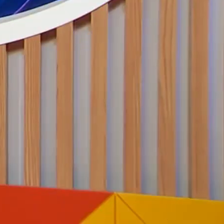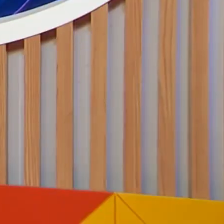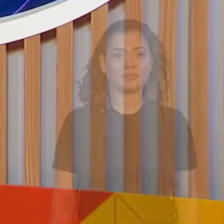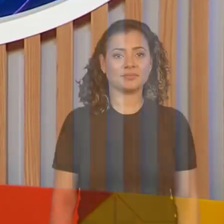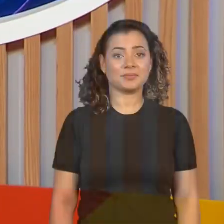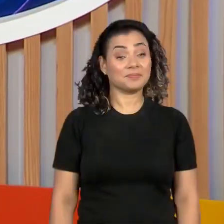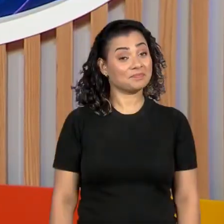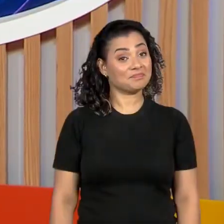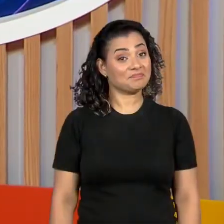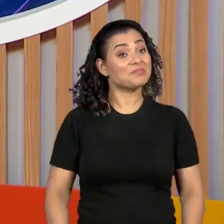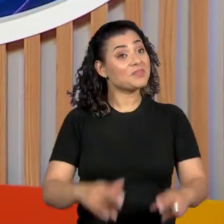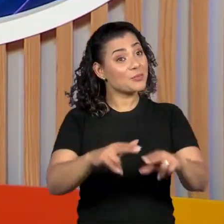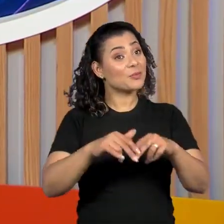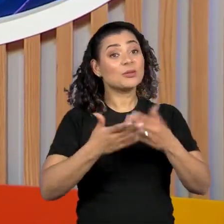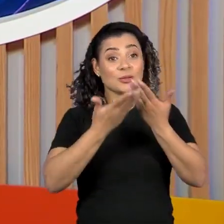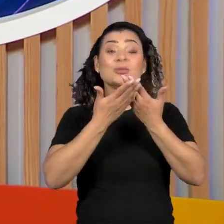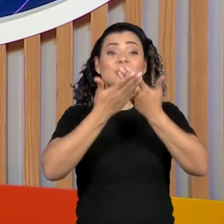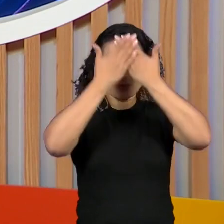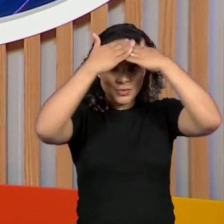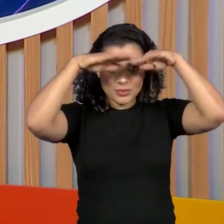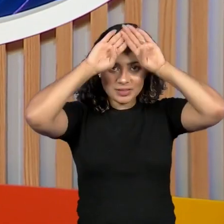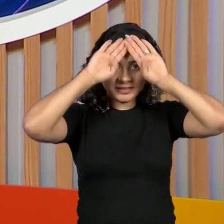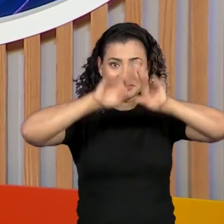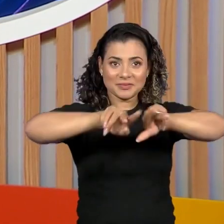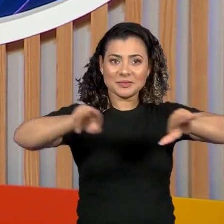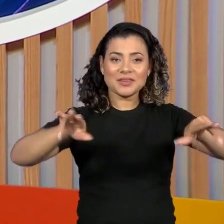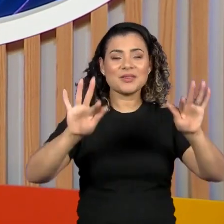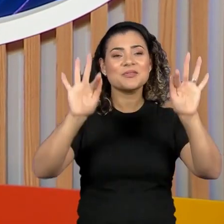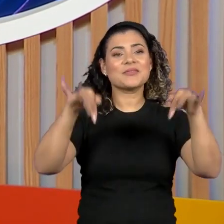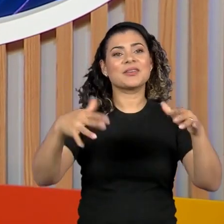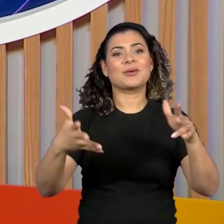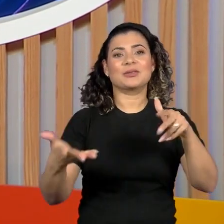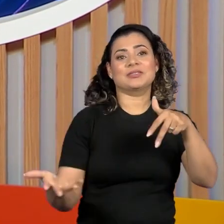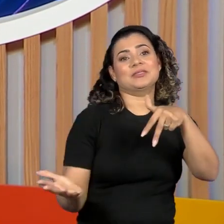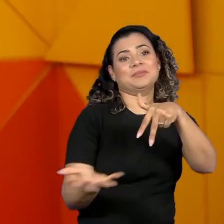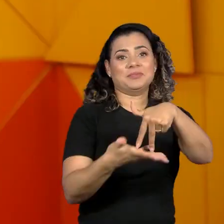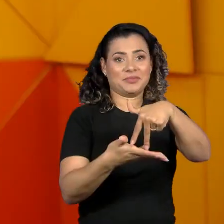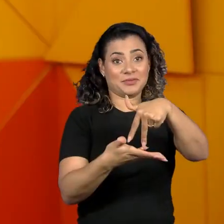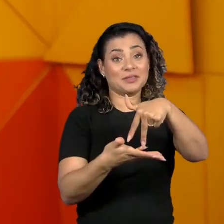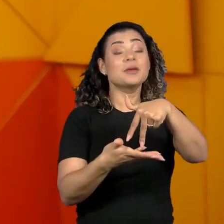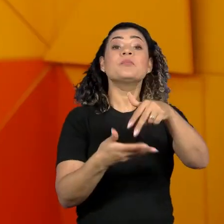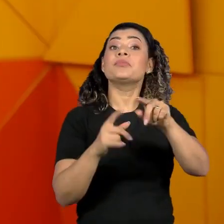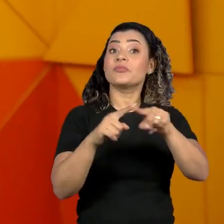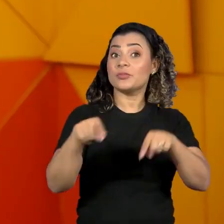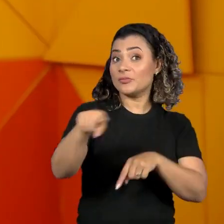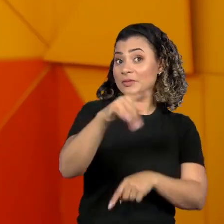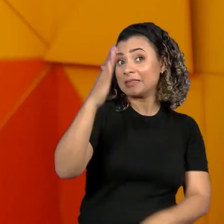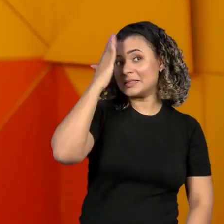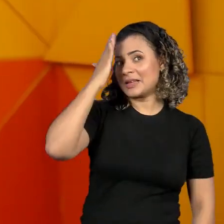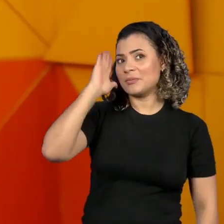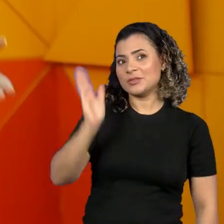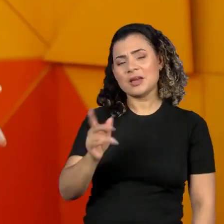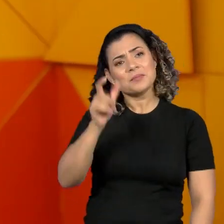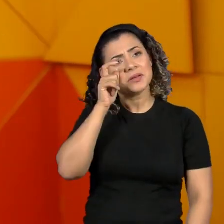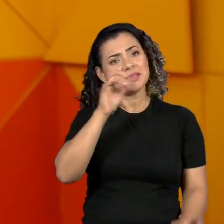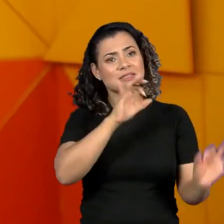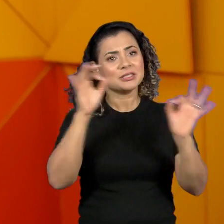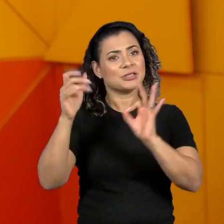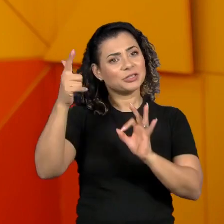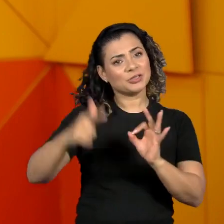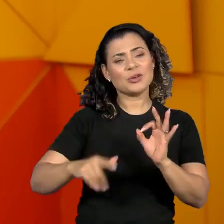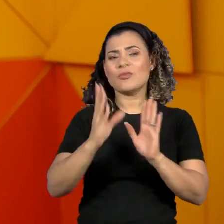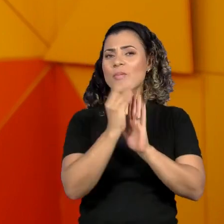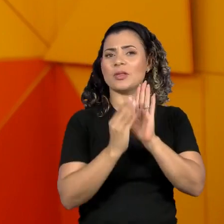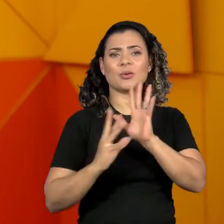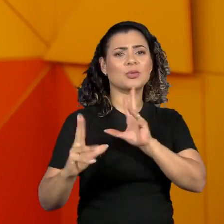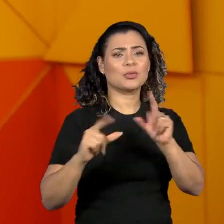E é na vibração dos orixás que a gente vai encerrando o Estação Livre de hoje. Você já sabe que pode rever todo o nosso